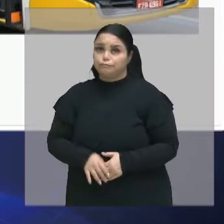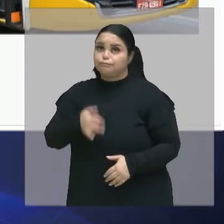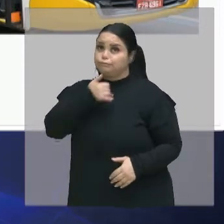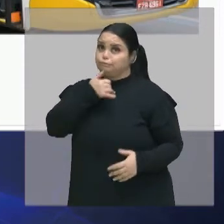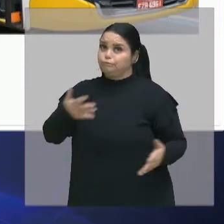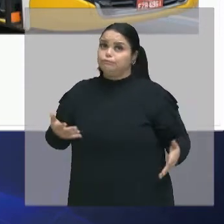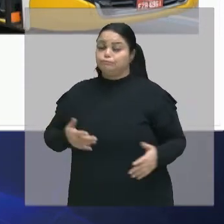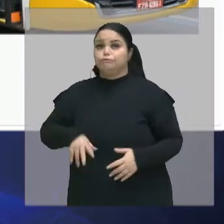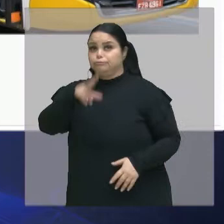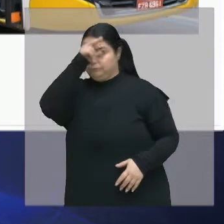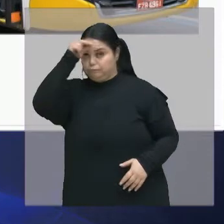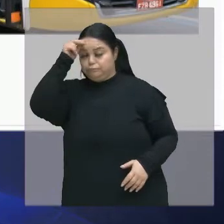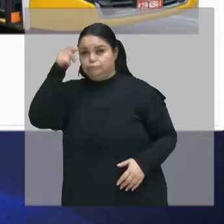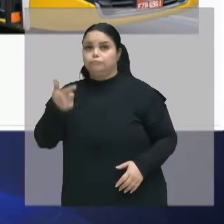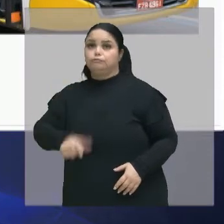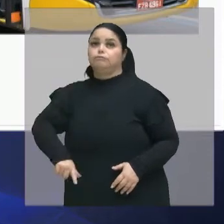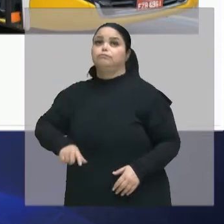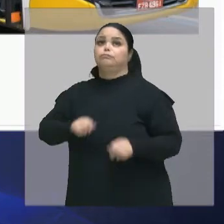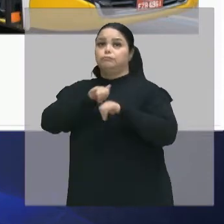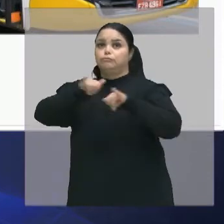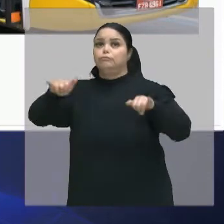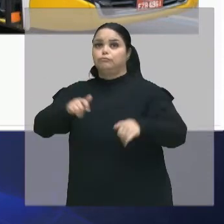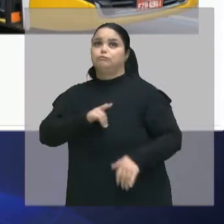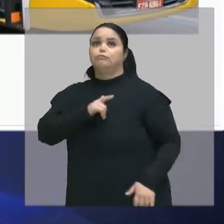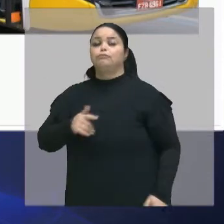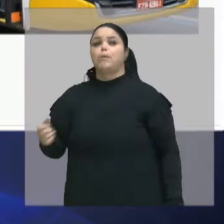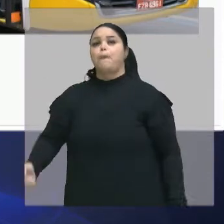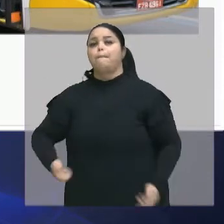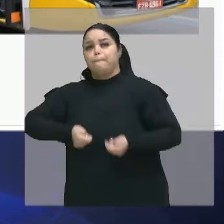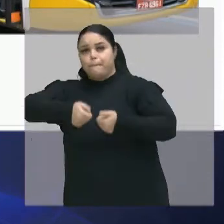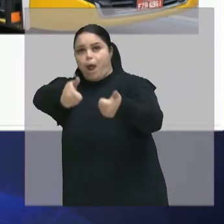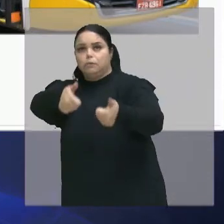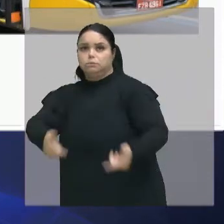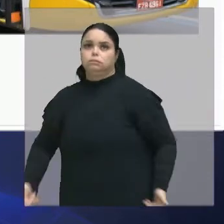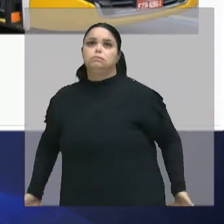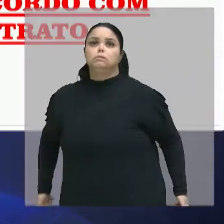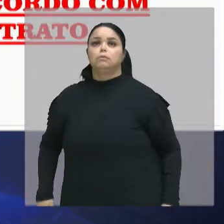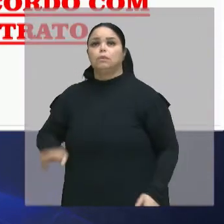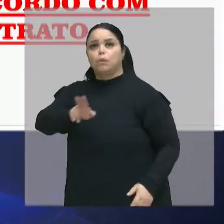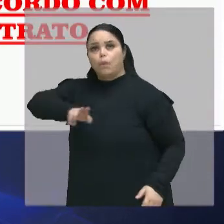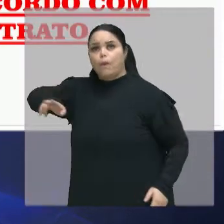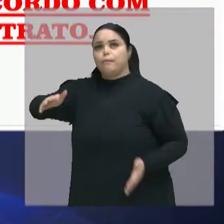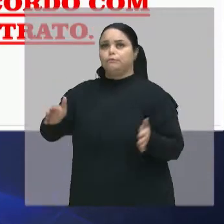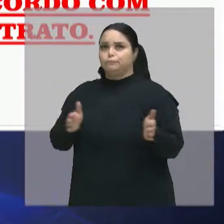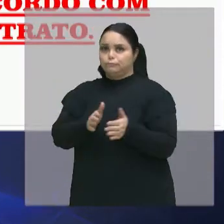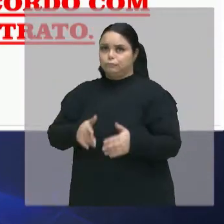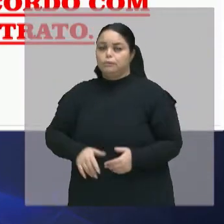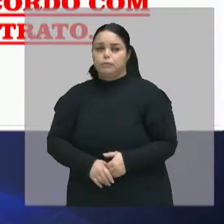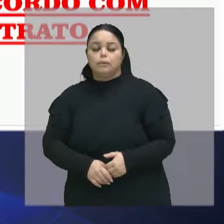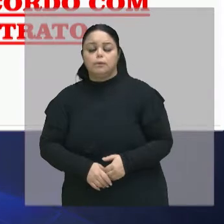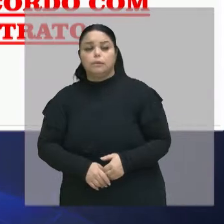a prefeitura, de novo, fez propaganda de ônibus menores e usados. Pode passar.